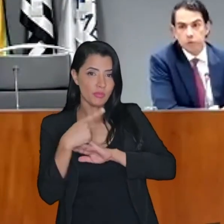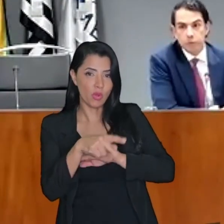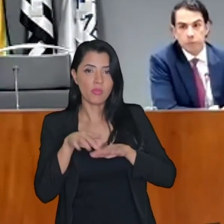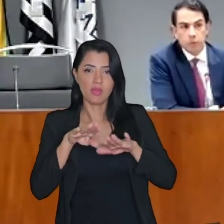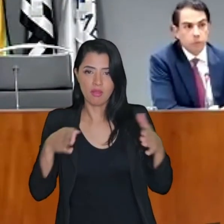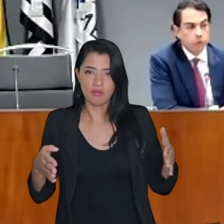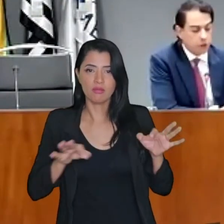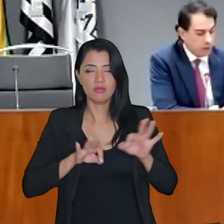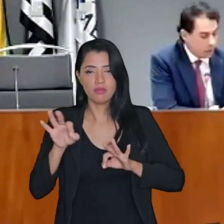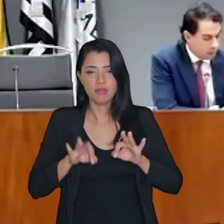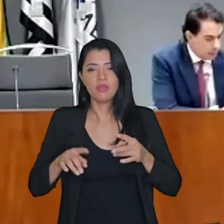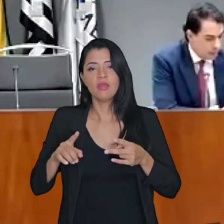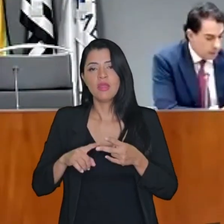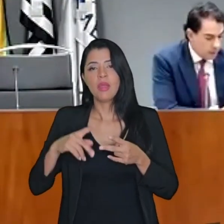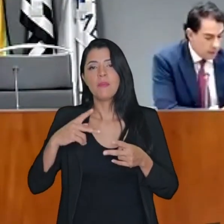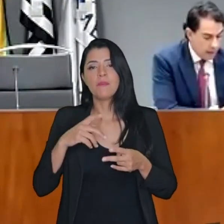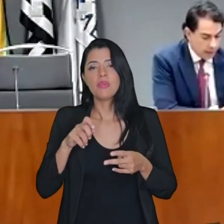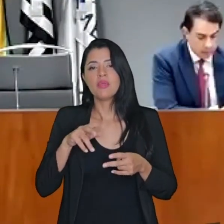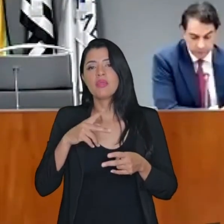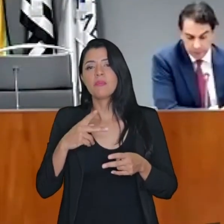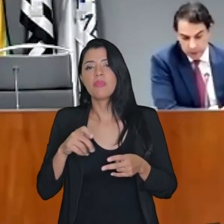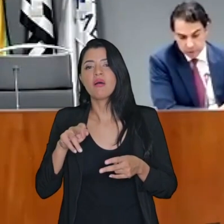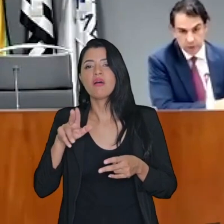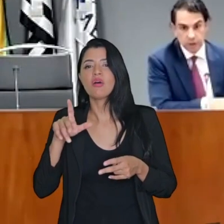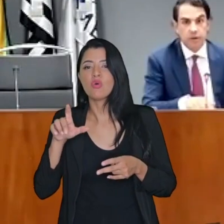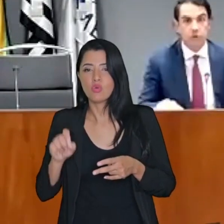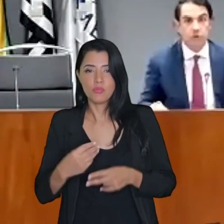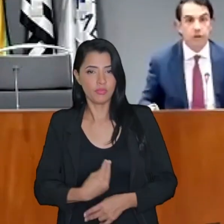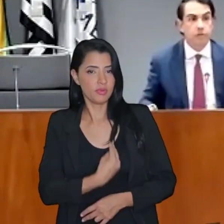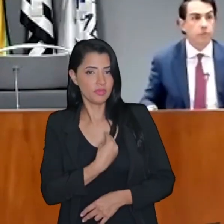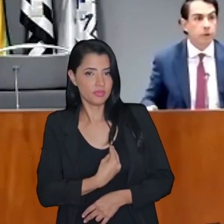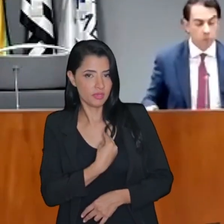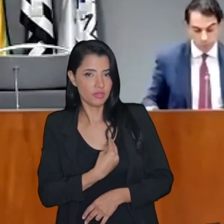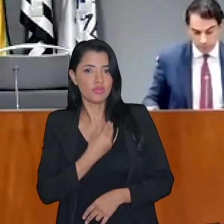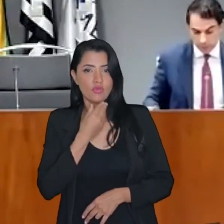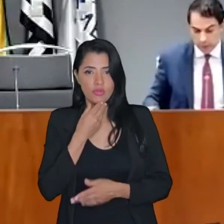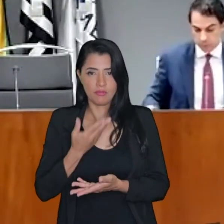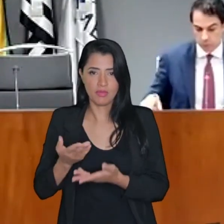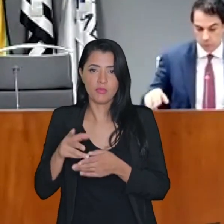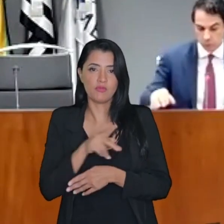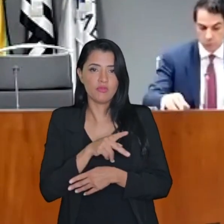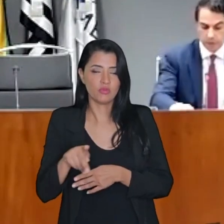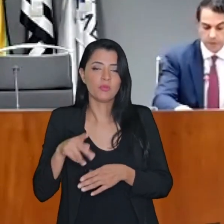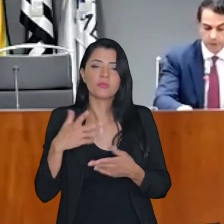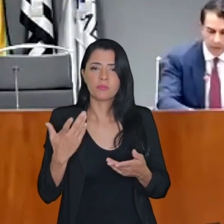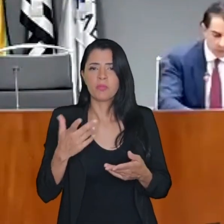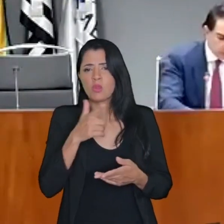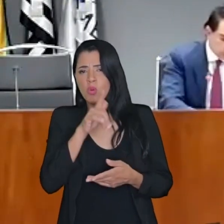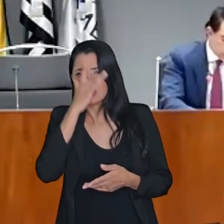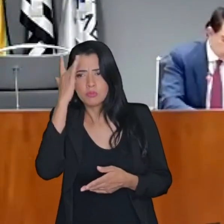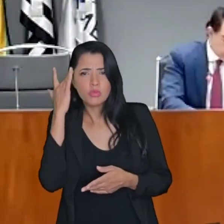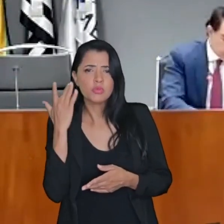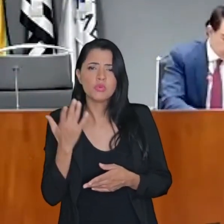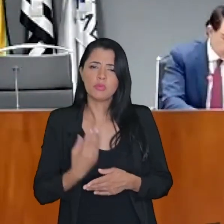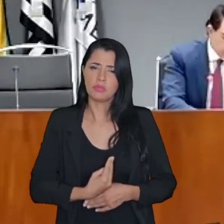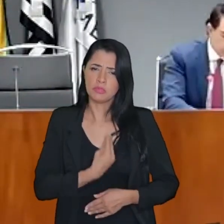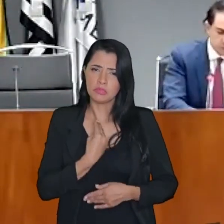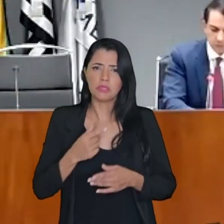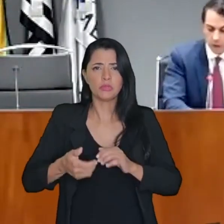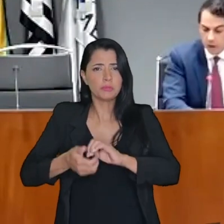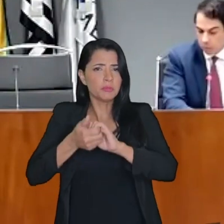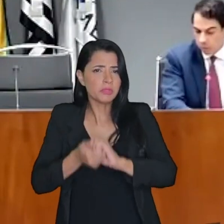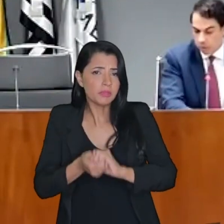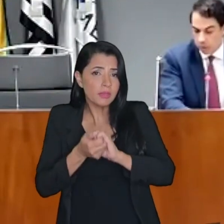o professor Pier Paulo Bottini, aqui presente, não sem antes também cumprimentar as pessoas presentes, com